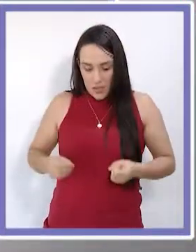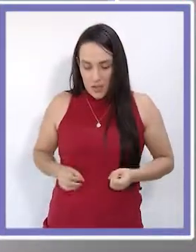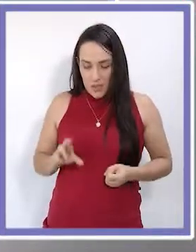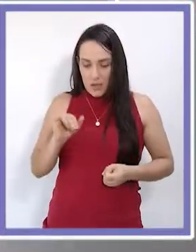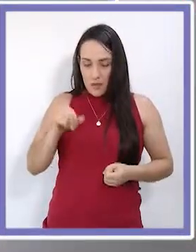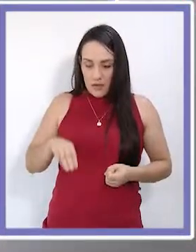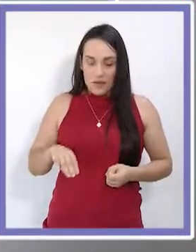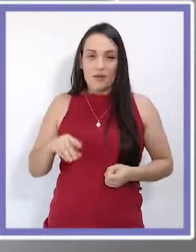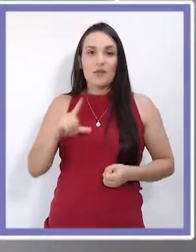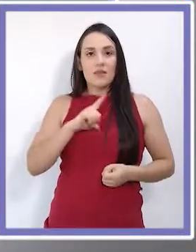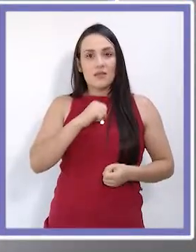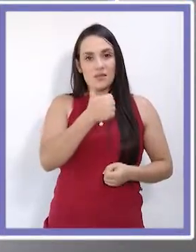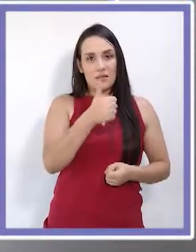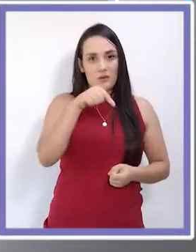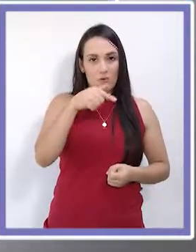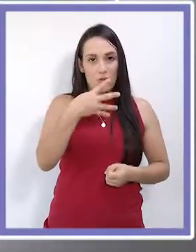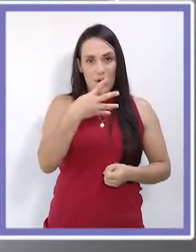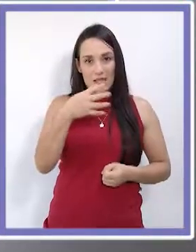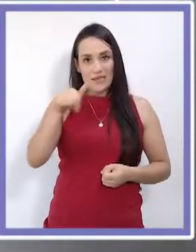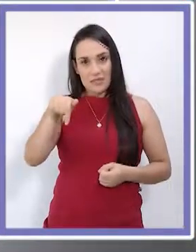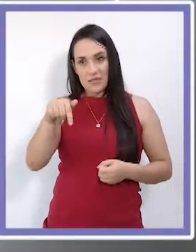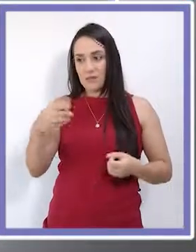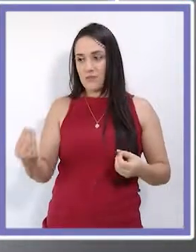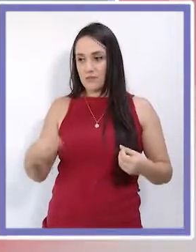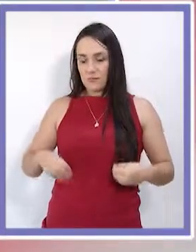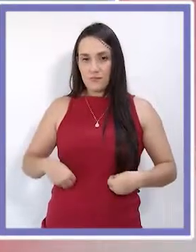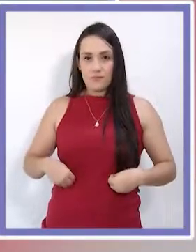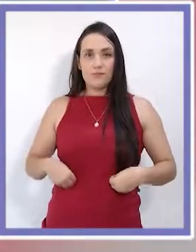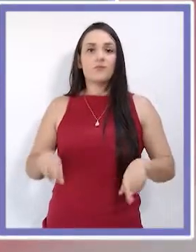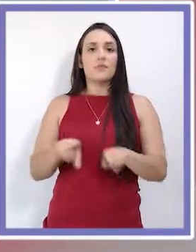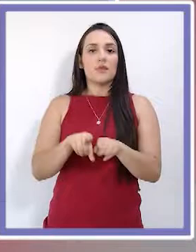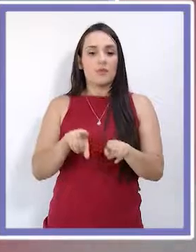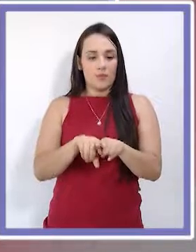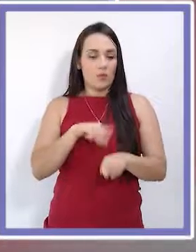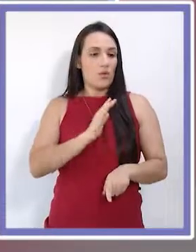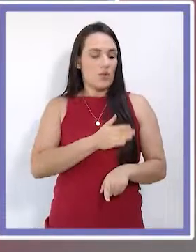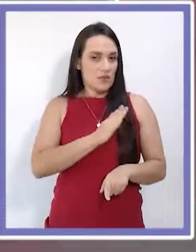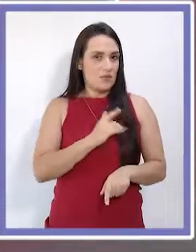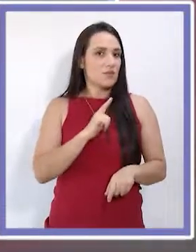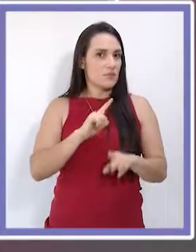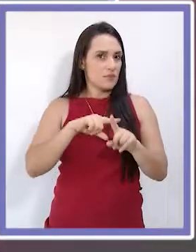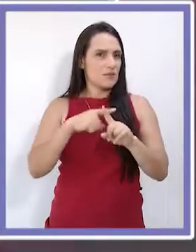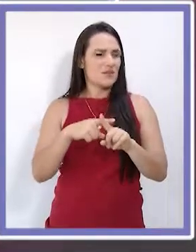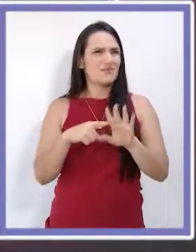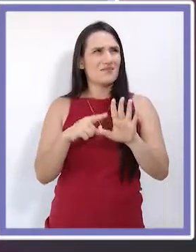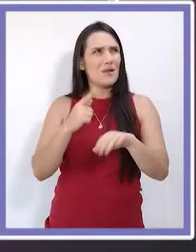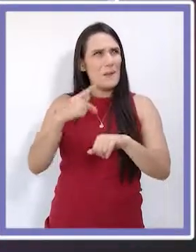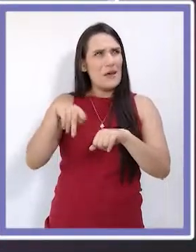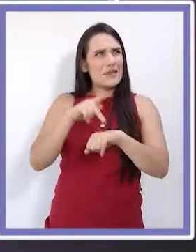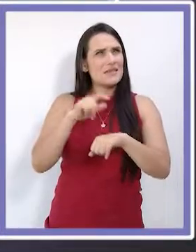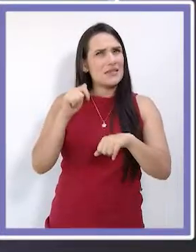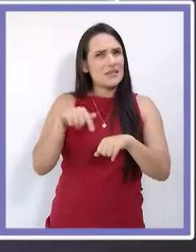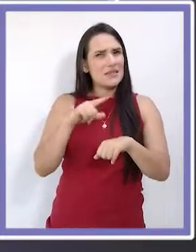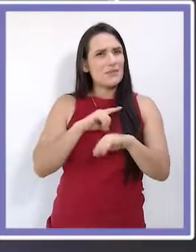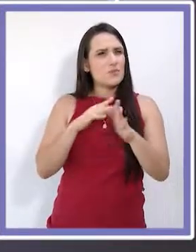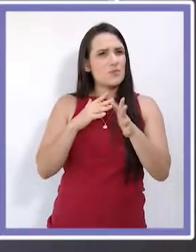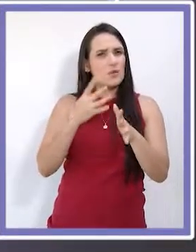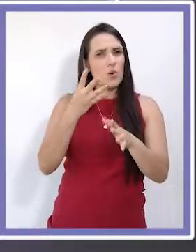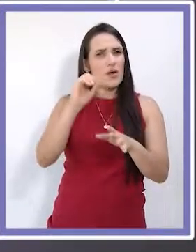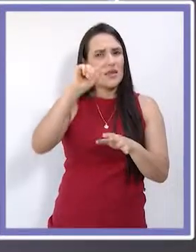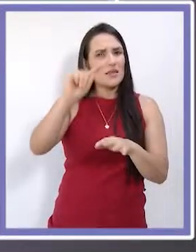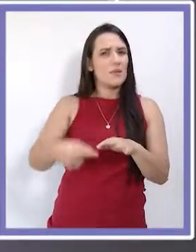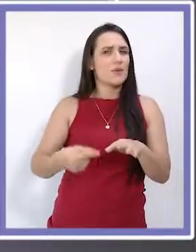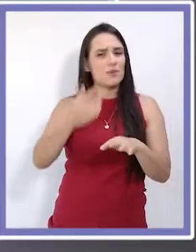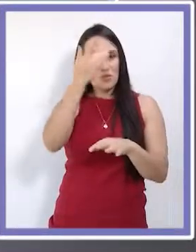147 por um transplante renal e temos 4 pessoas esperando por um transplante de coração. No país, nós temos mais